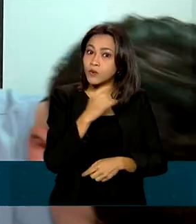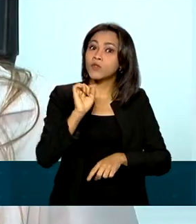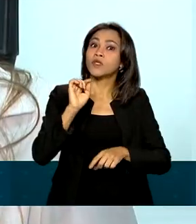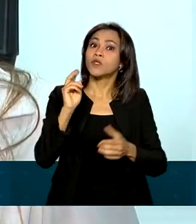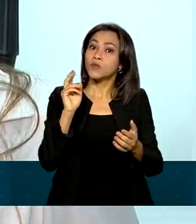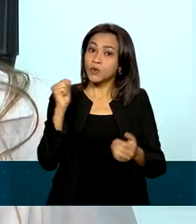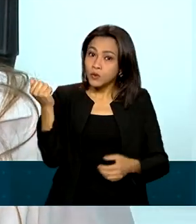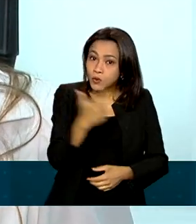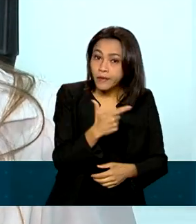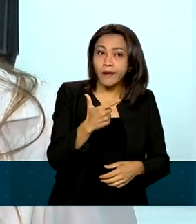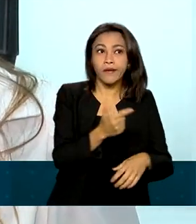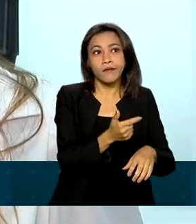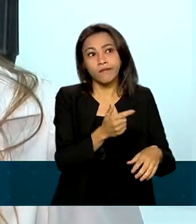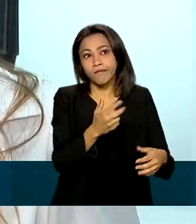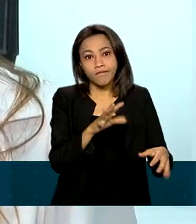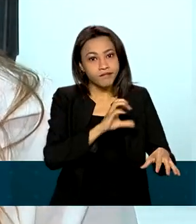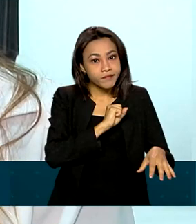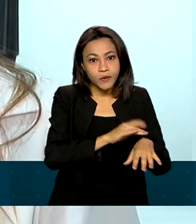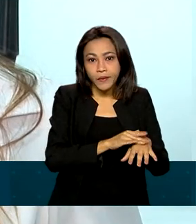tratada a doença consulta